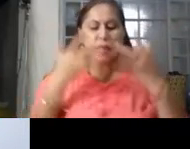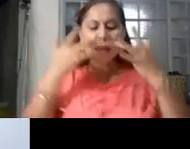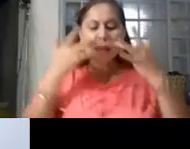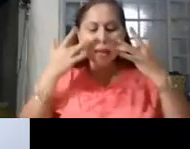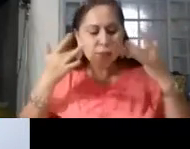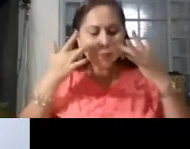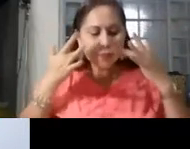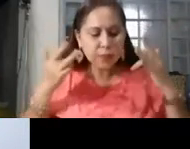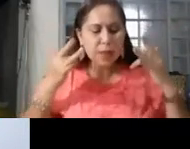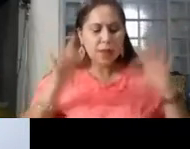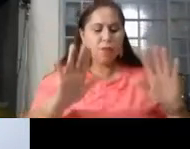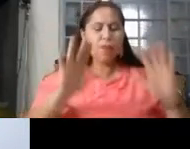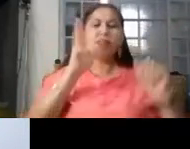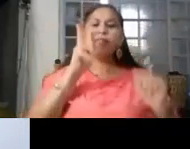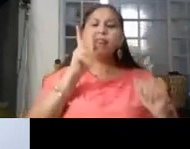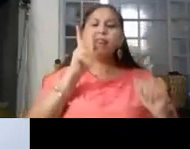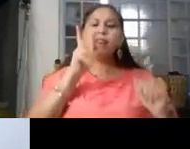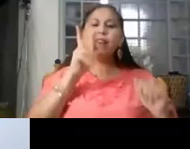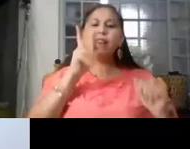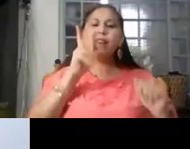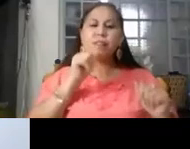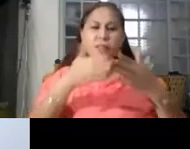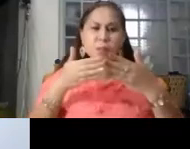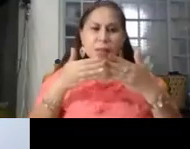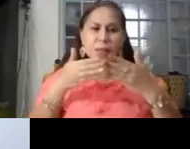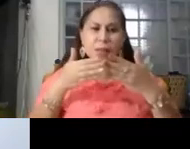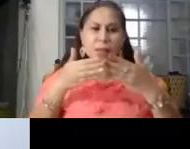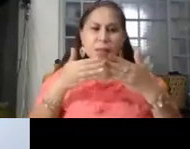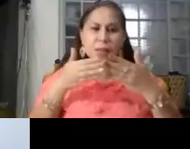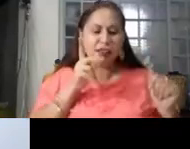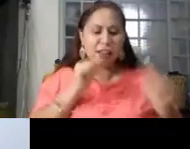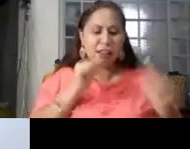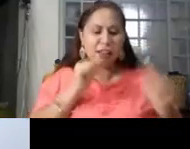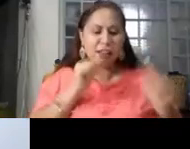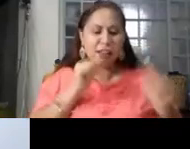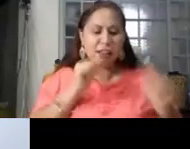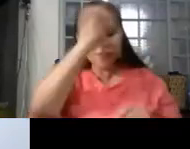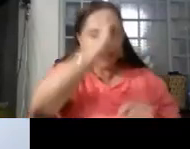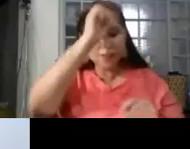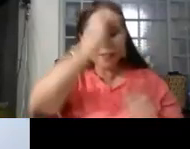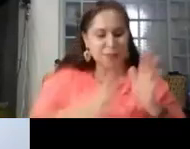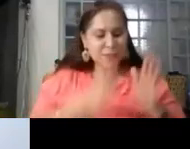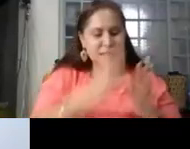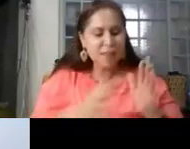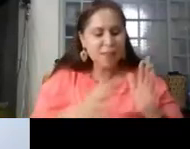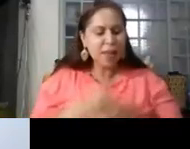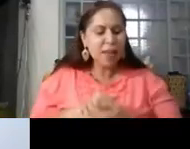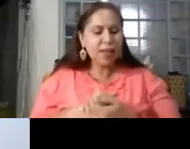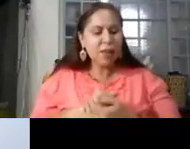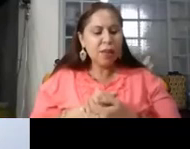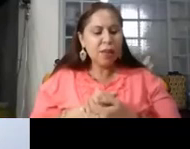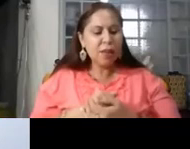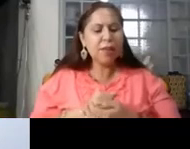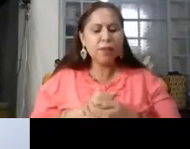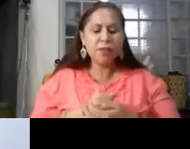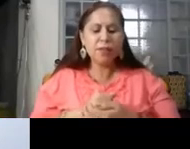teatro. Eu vou fazer devagar, né? Vocês peçam para eu fazer devagar, por favor, que é a hora de aprender Libras, né? Então,